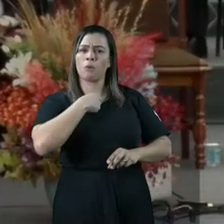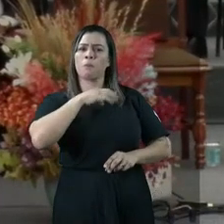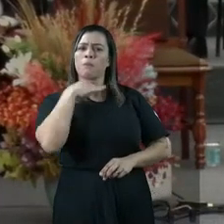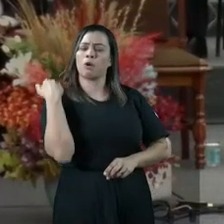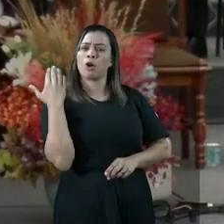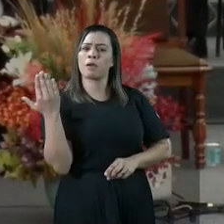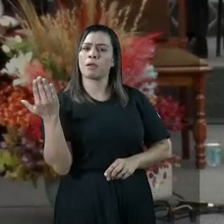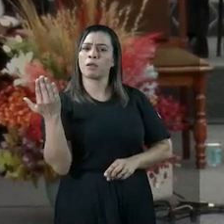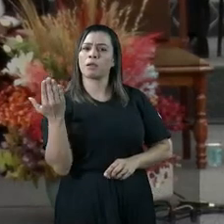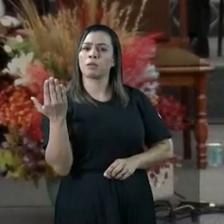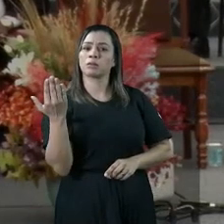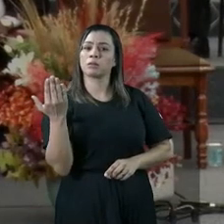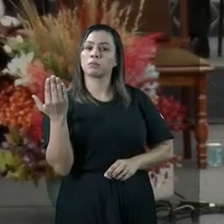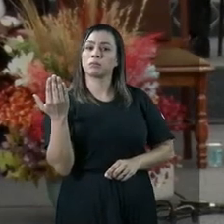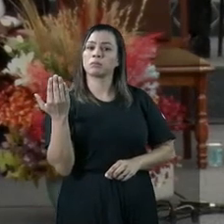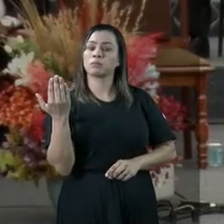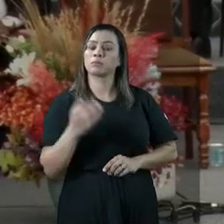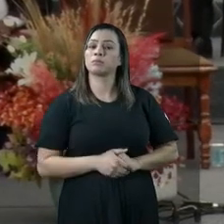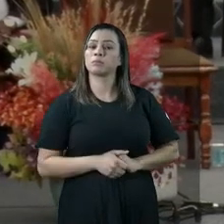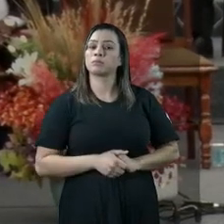do culto da manhã.